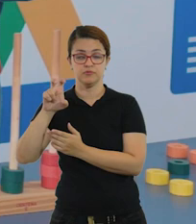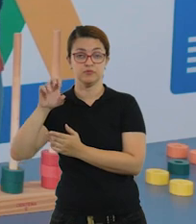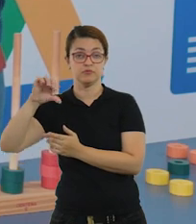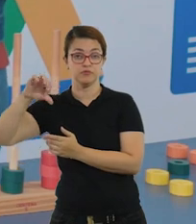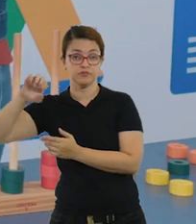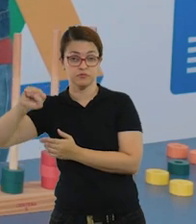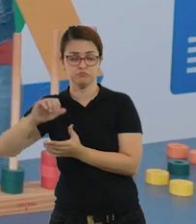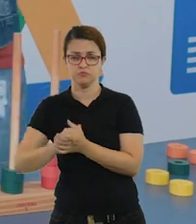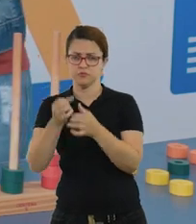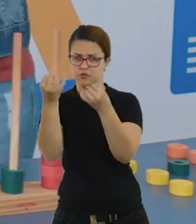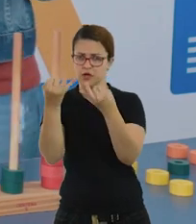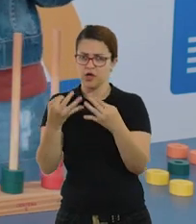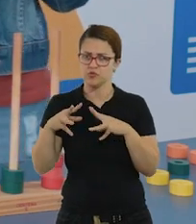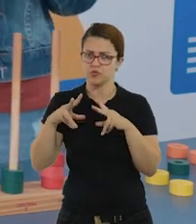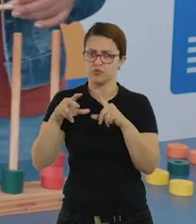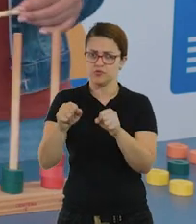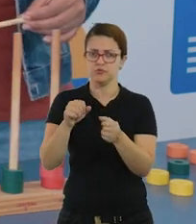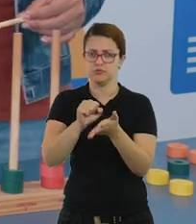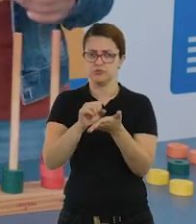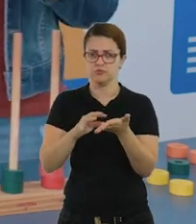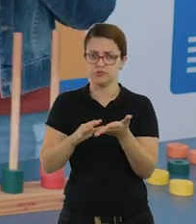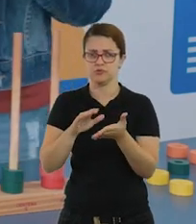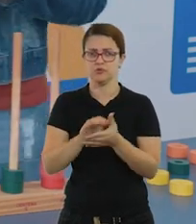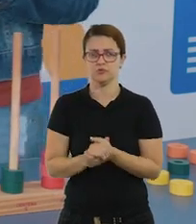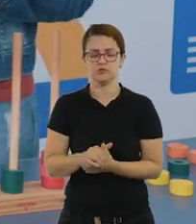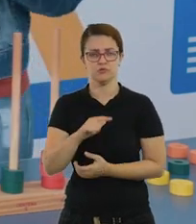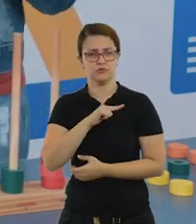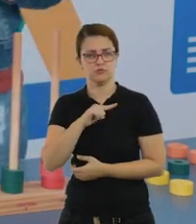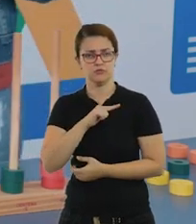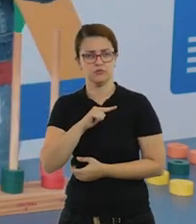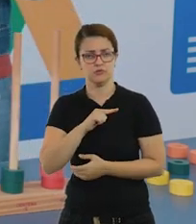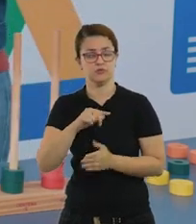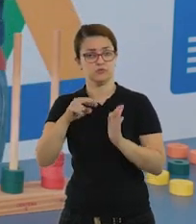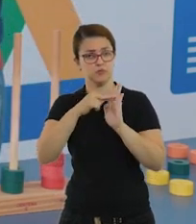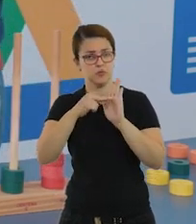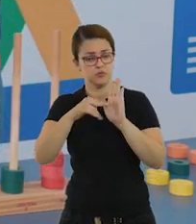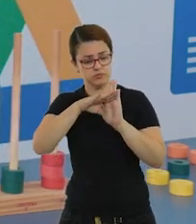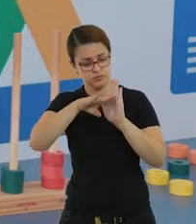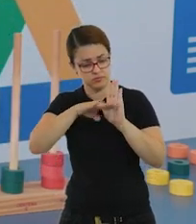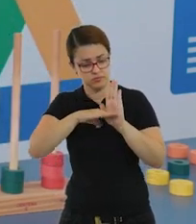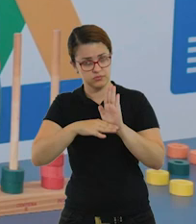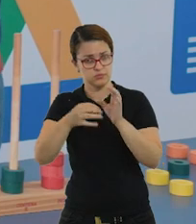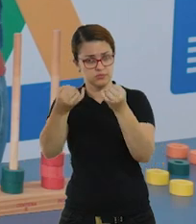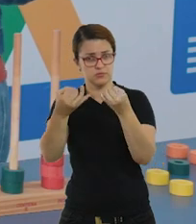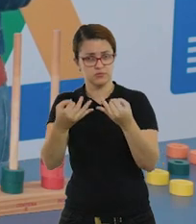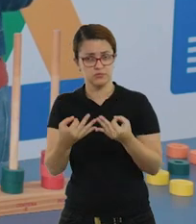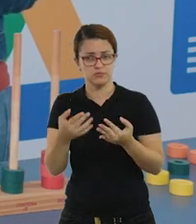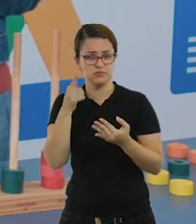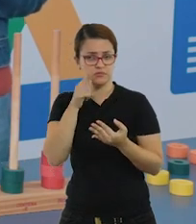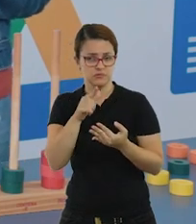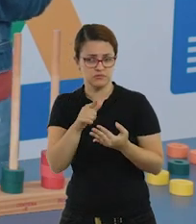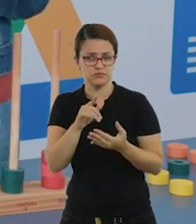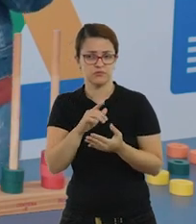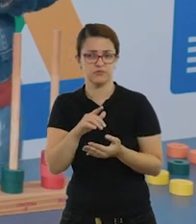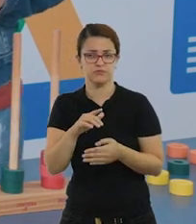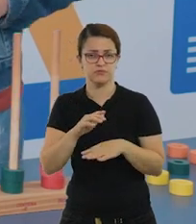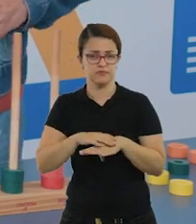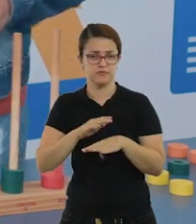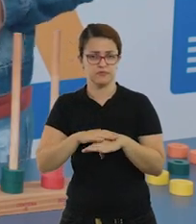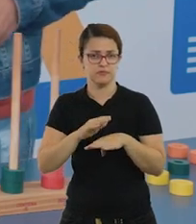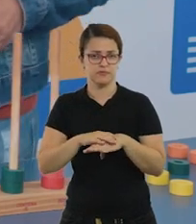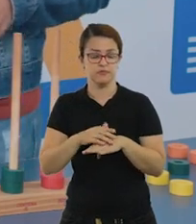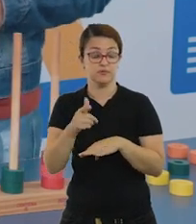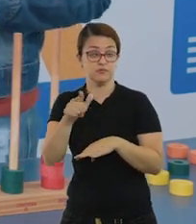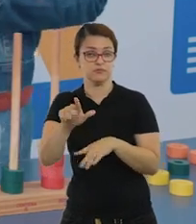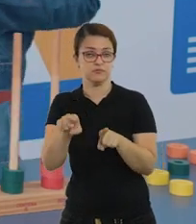2.598, ok? Eu não vou explicar todas as atividades que estão previstas lá na nossa rotina, mas com a explicação dessas duas atividades, vocês vão conseguir